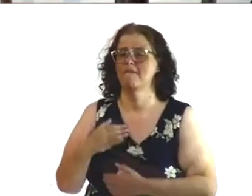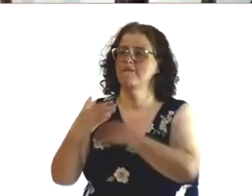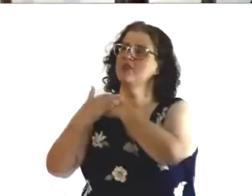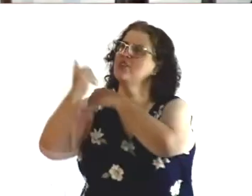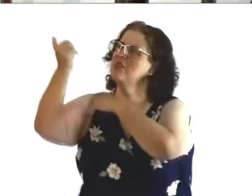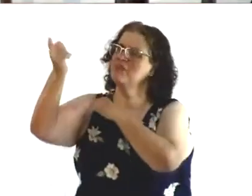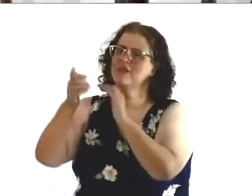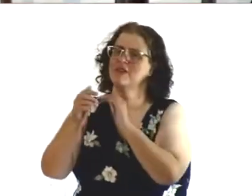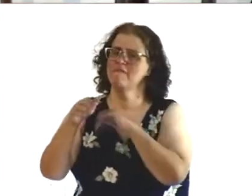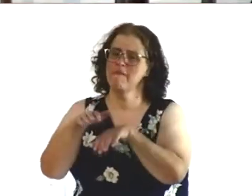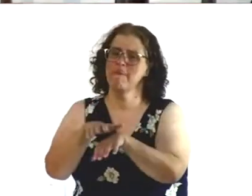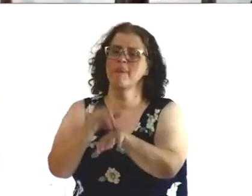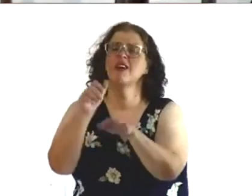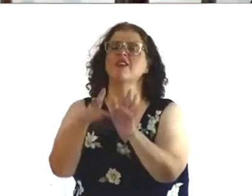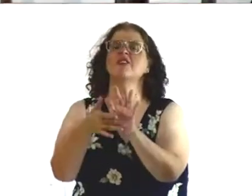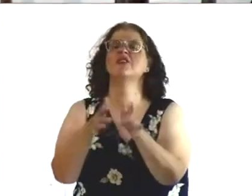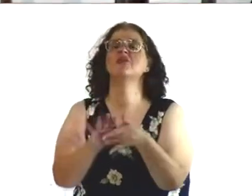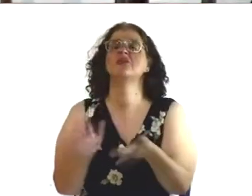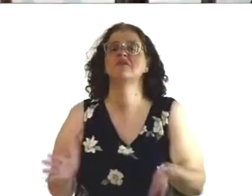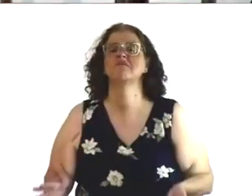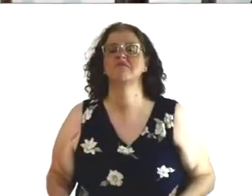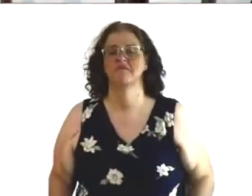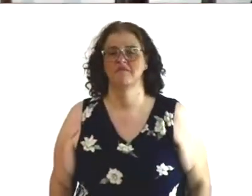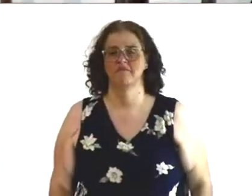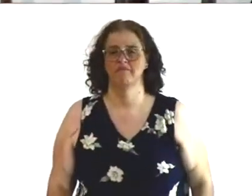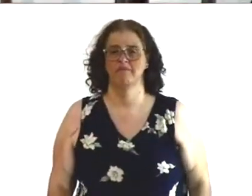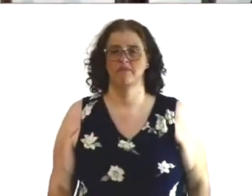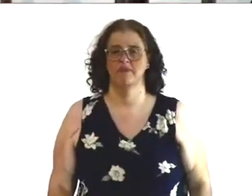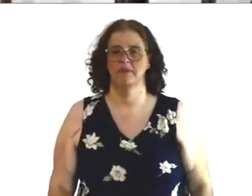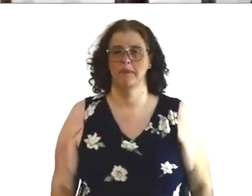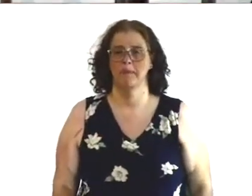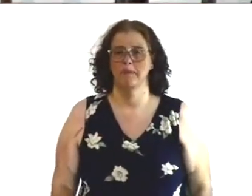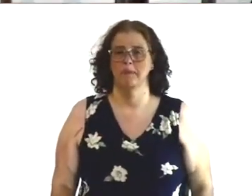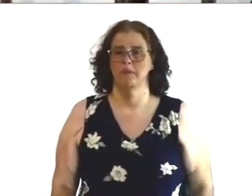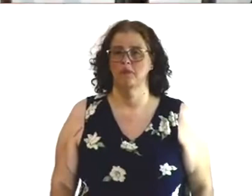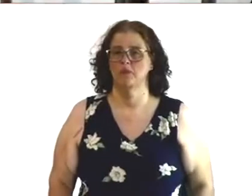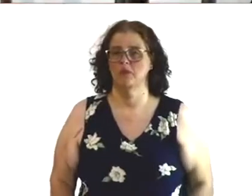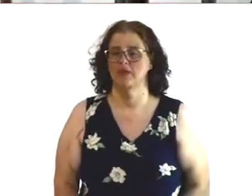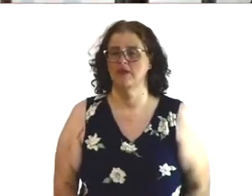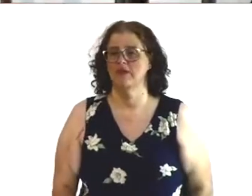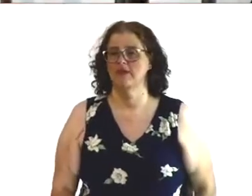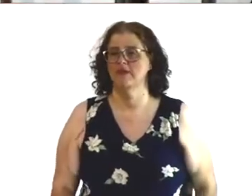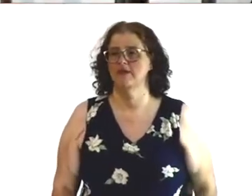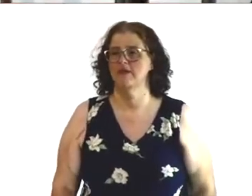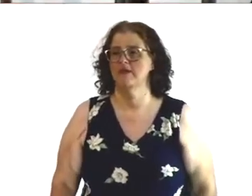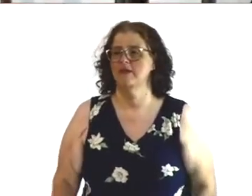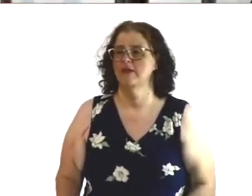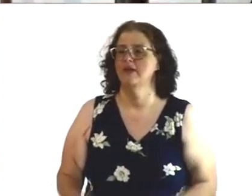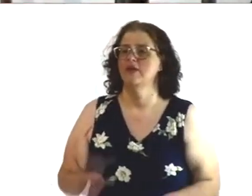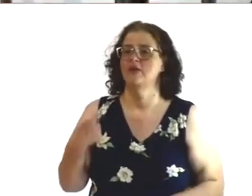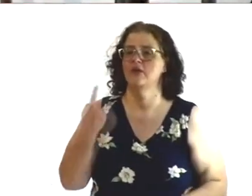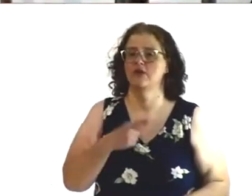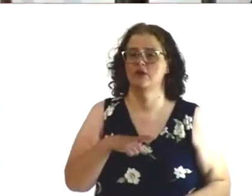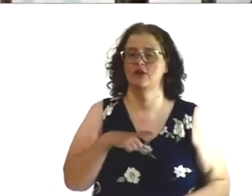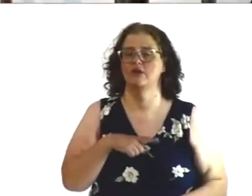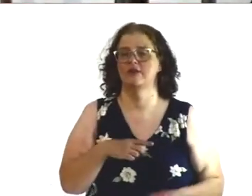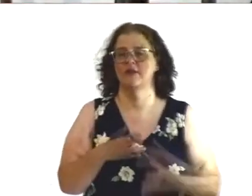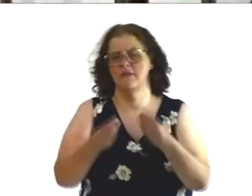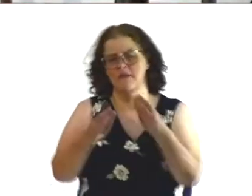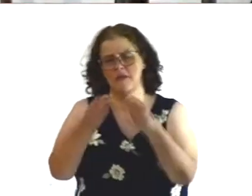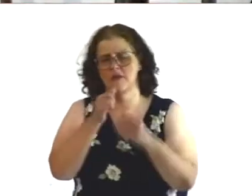Jesus, mas é um ídolo. Veja só, entra em luta com Jesus. Nós temos muitos exemplos